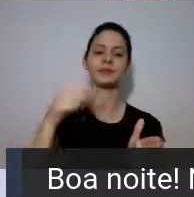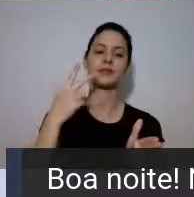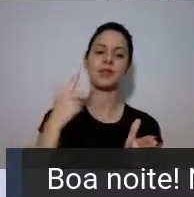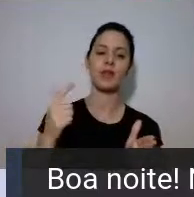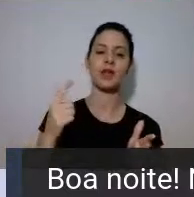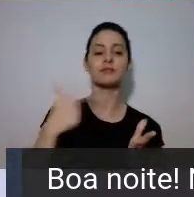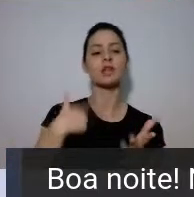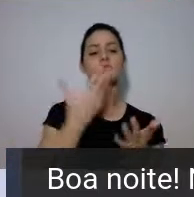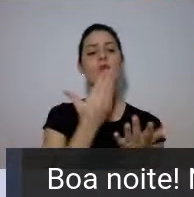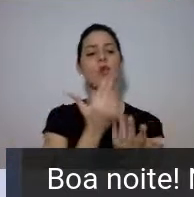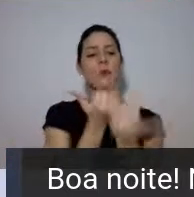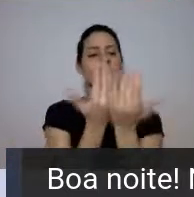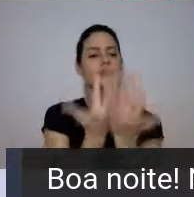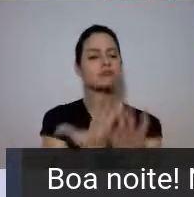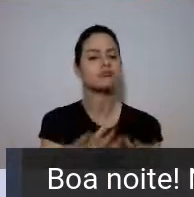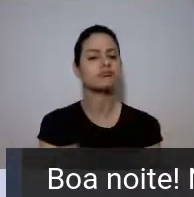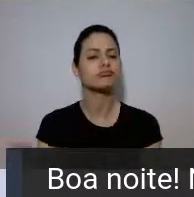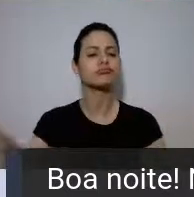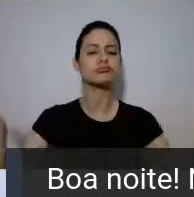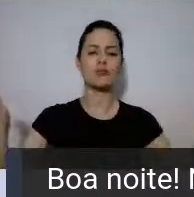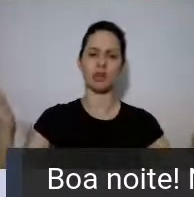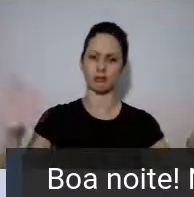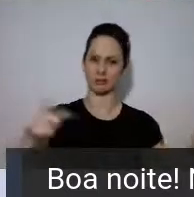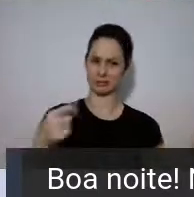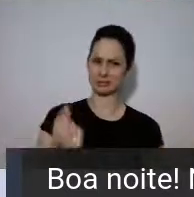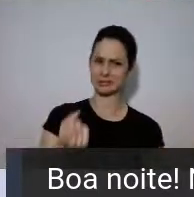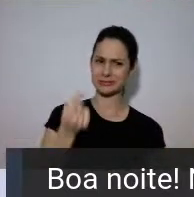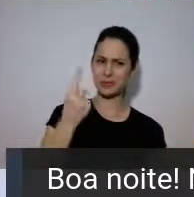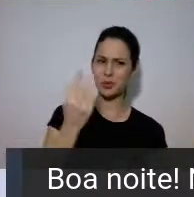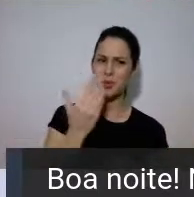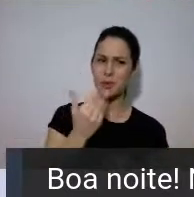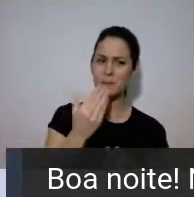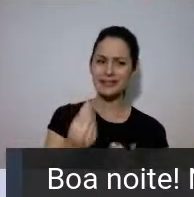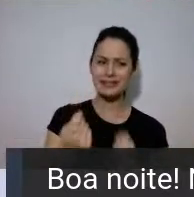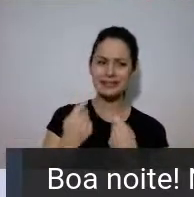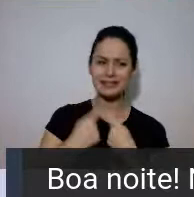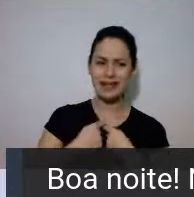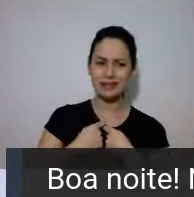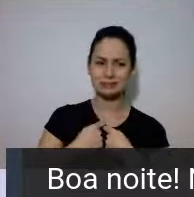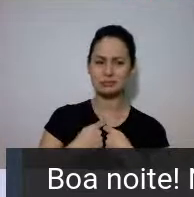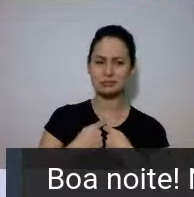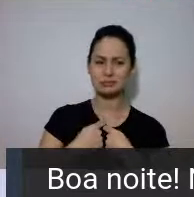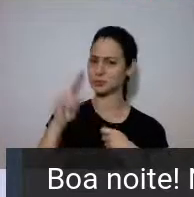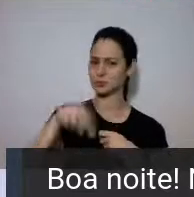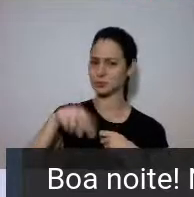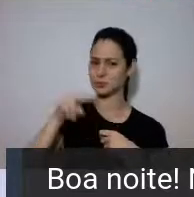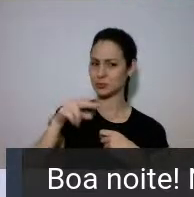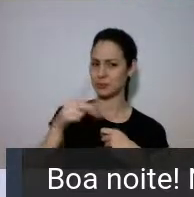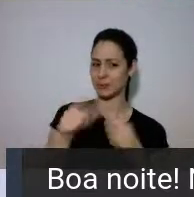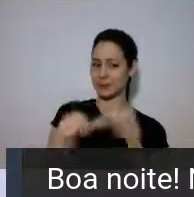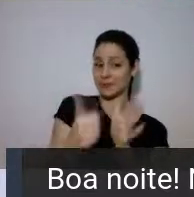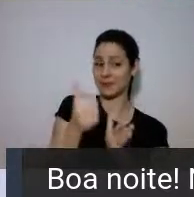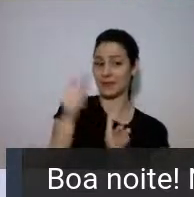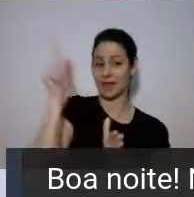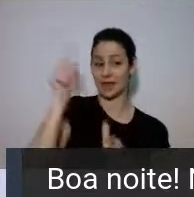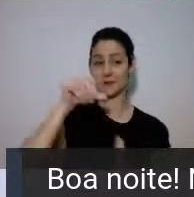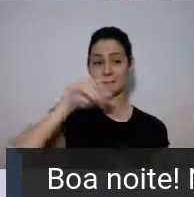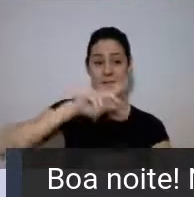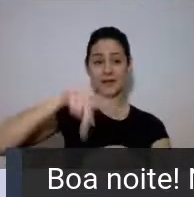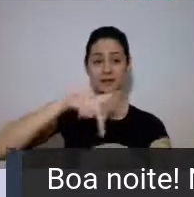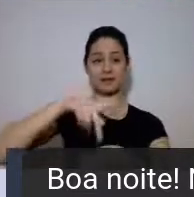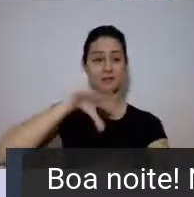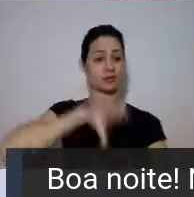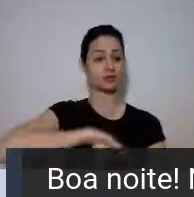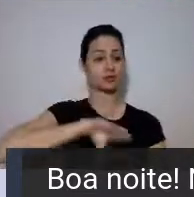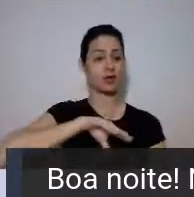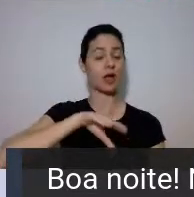jantar no seu palácio. E ele vai achar isso muito estranho, porque não é uma prática portuguesa, mas, ao mesmo tempo, ele entende que